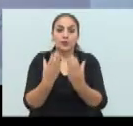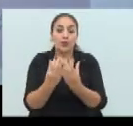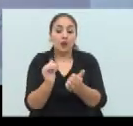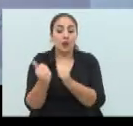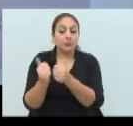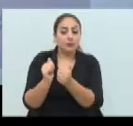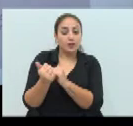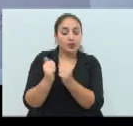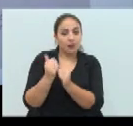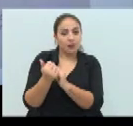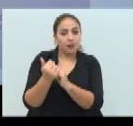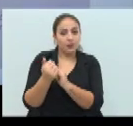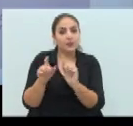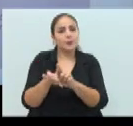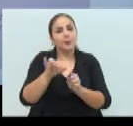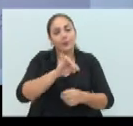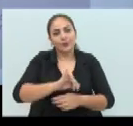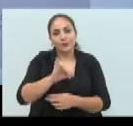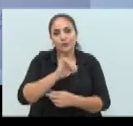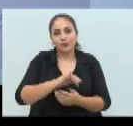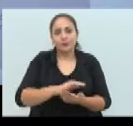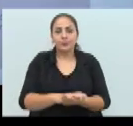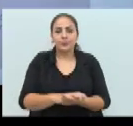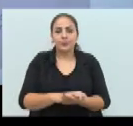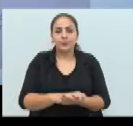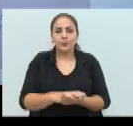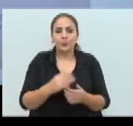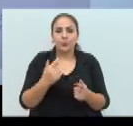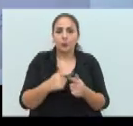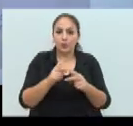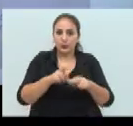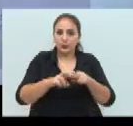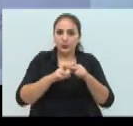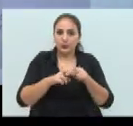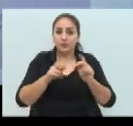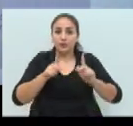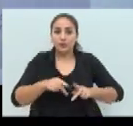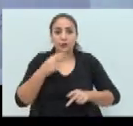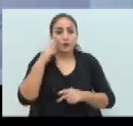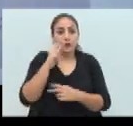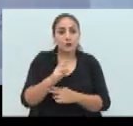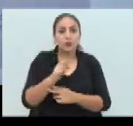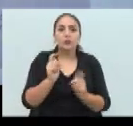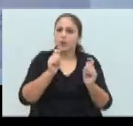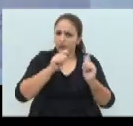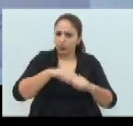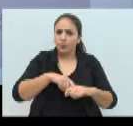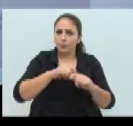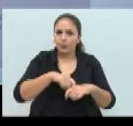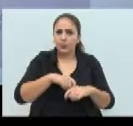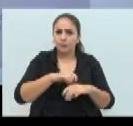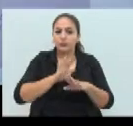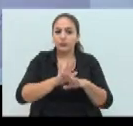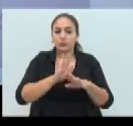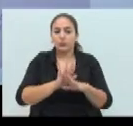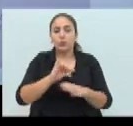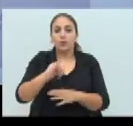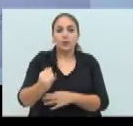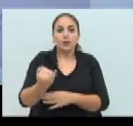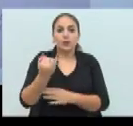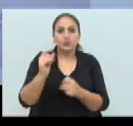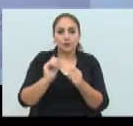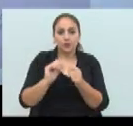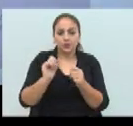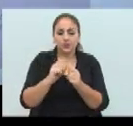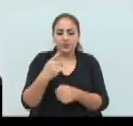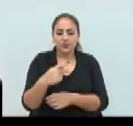por isso é muito importante. De repente, foi ali que as pessoas viram que era capaz e que estava merecendo uma oportunidade de fazer aqui na